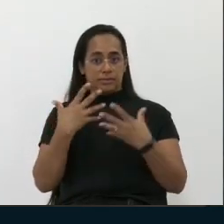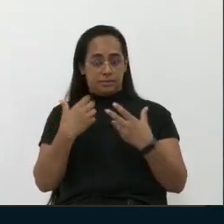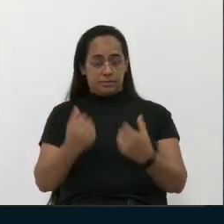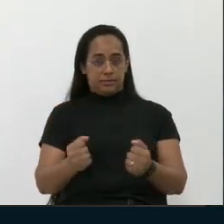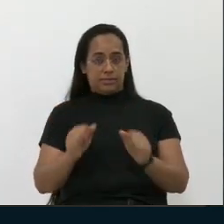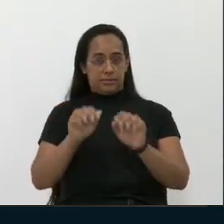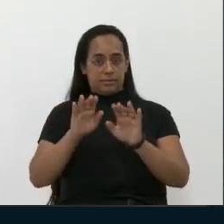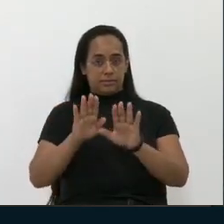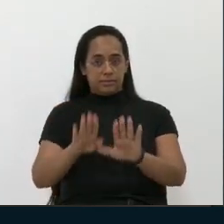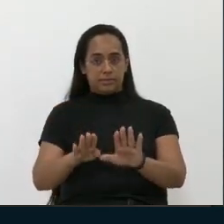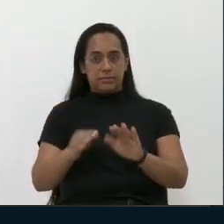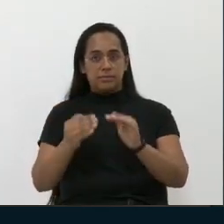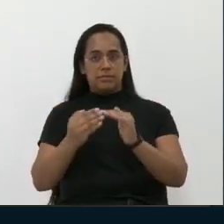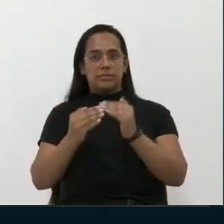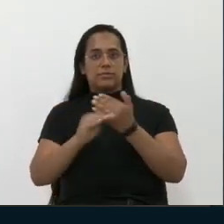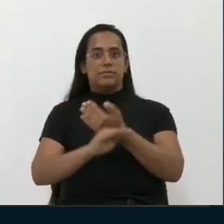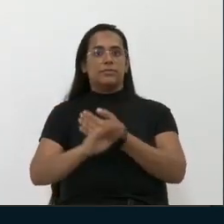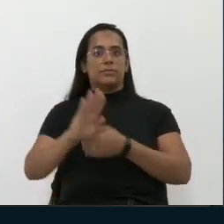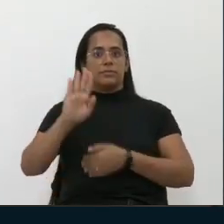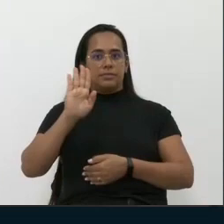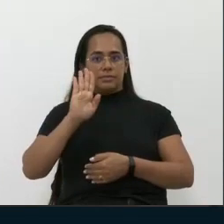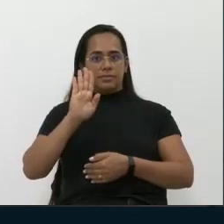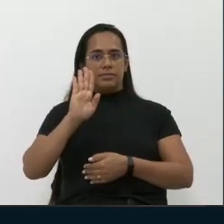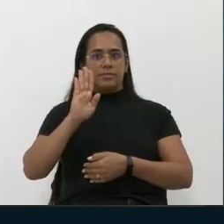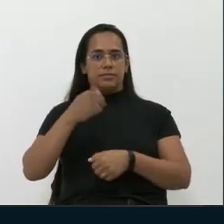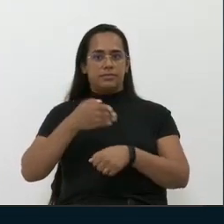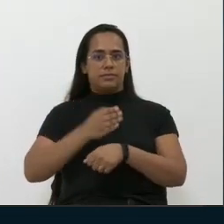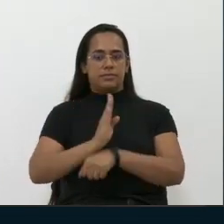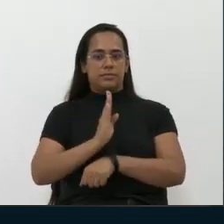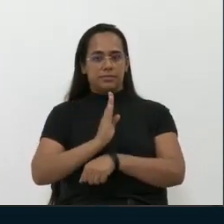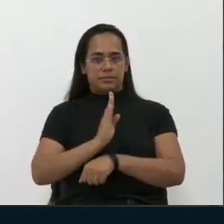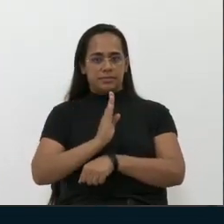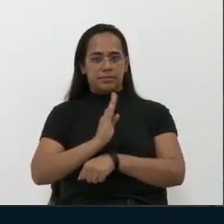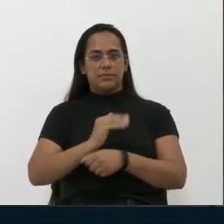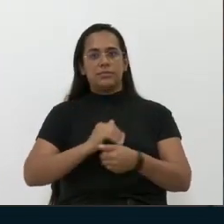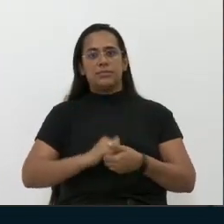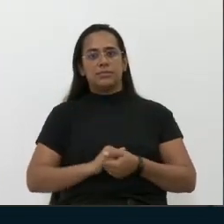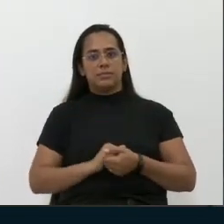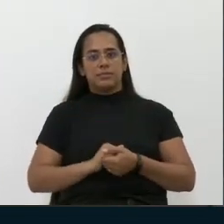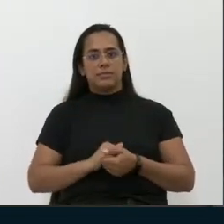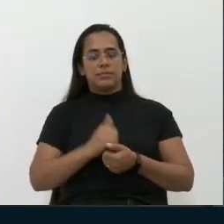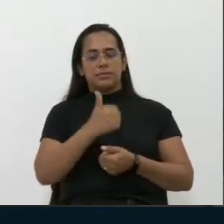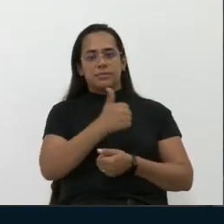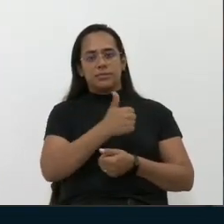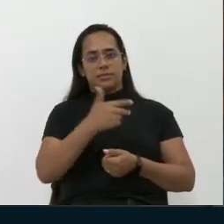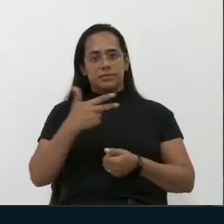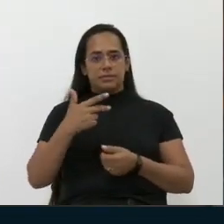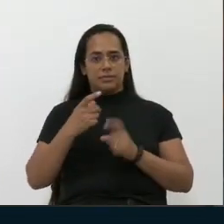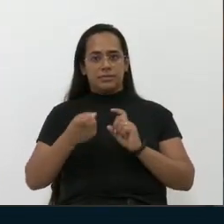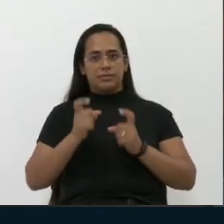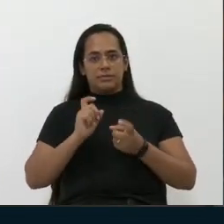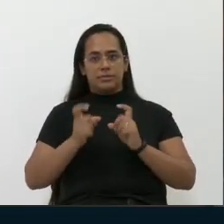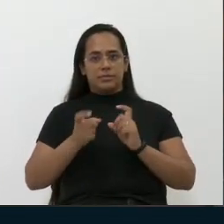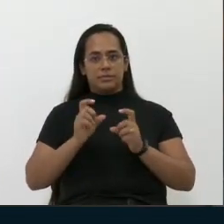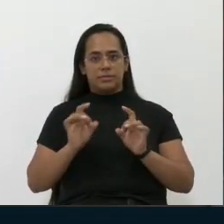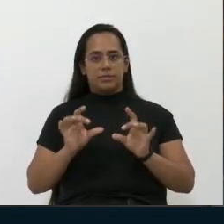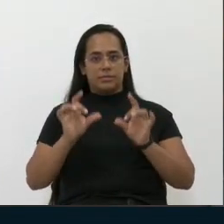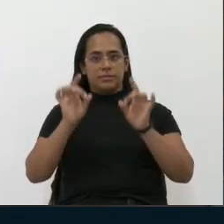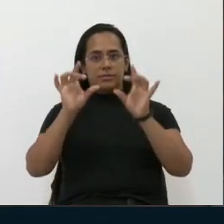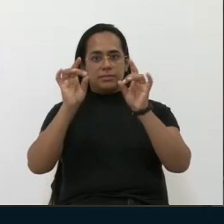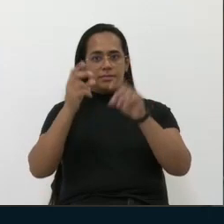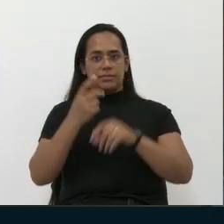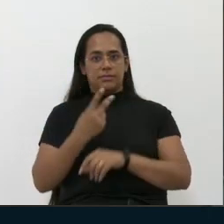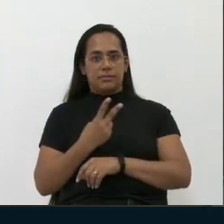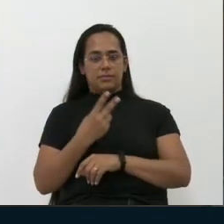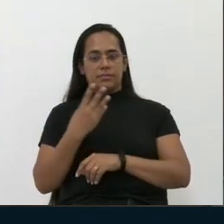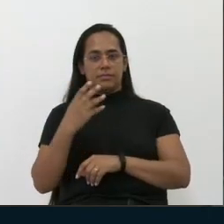como estão e os contrários se manifestem. Aprovado. 13ª sessão extraordinária de 24 de abril